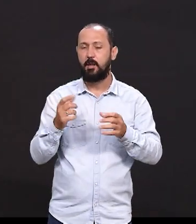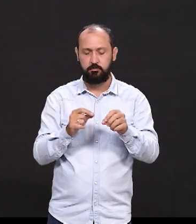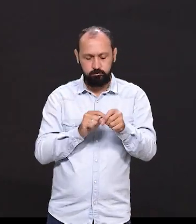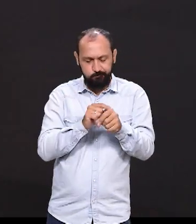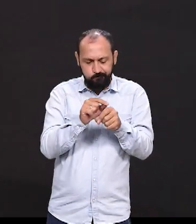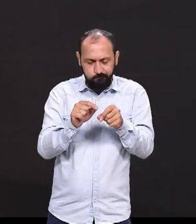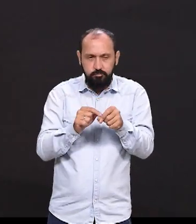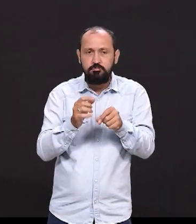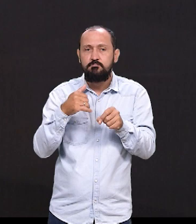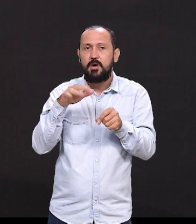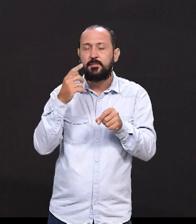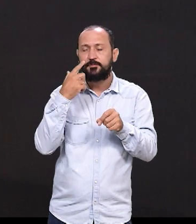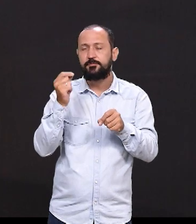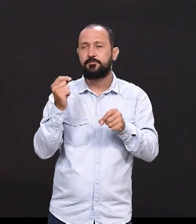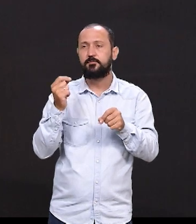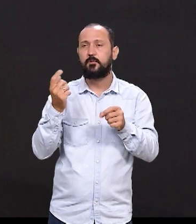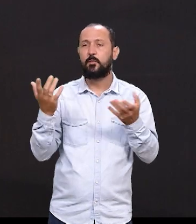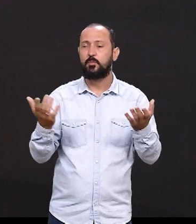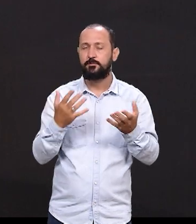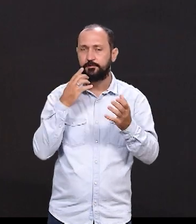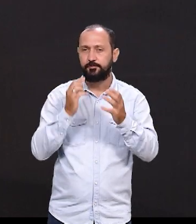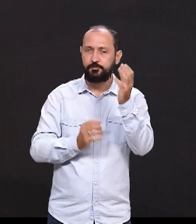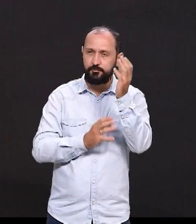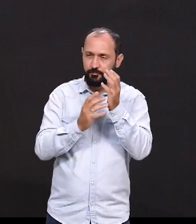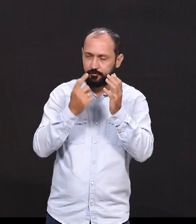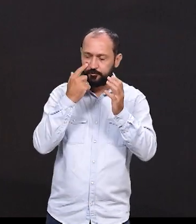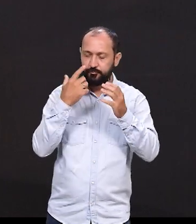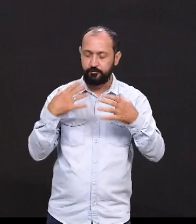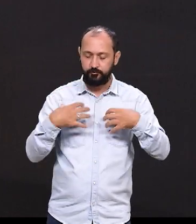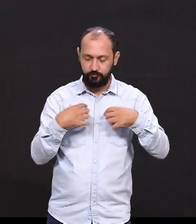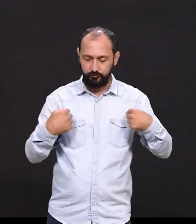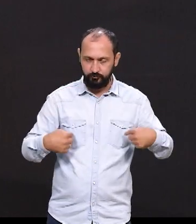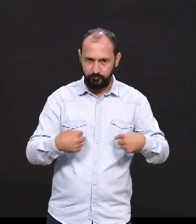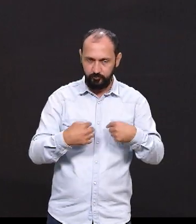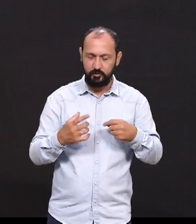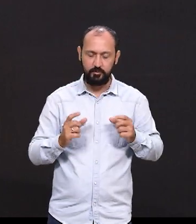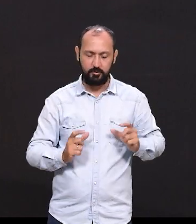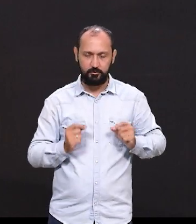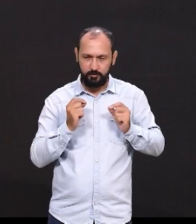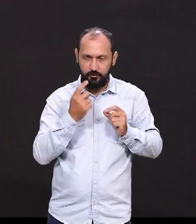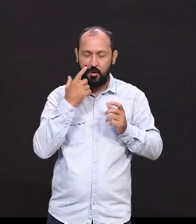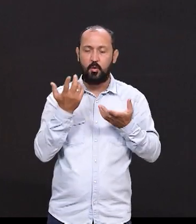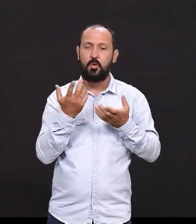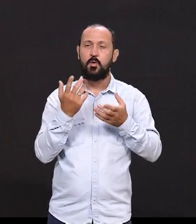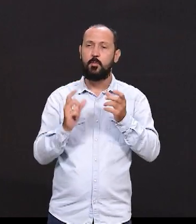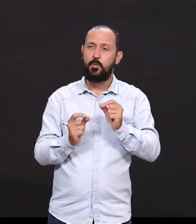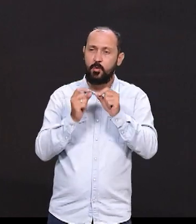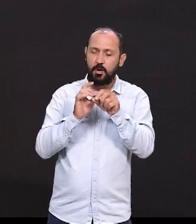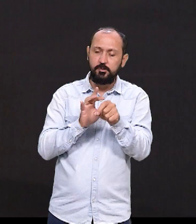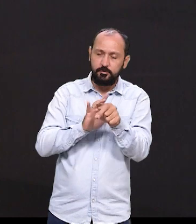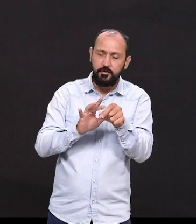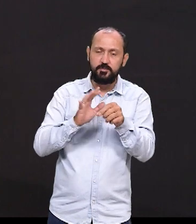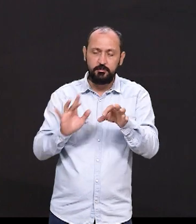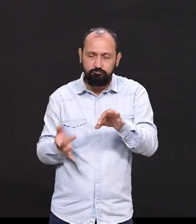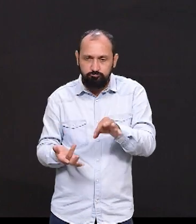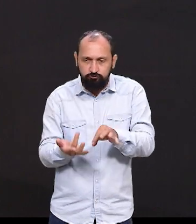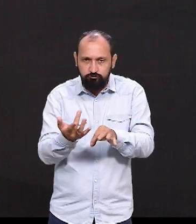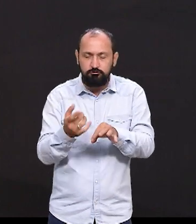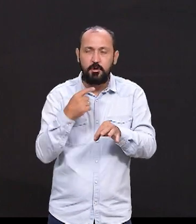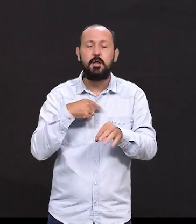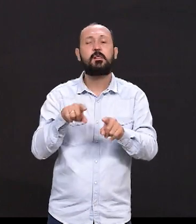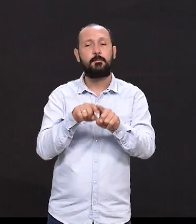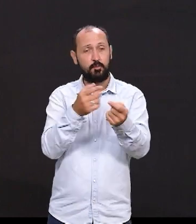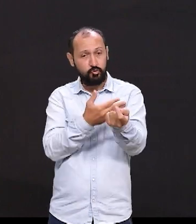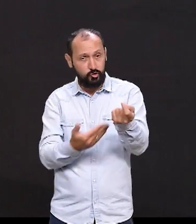dos tumores considerando que o câncer de mama nós temos a mamografia considerando que o câncer de próstata nós temos eh o toque retal e o